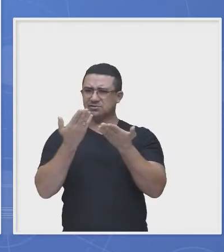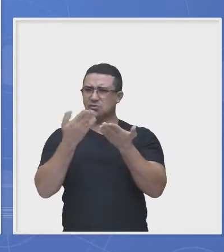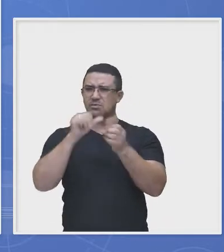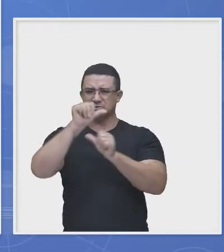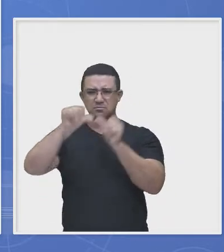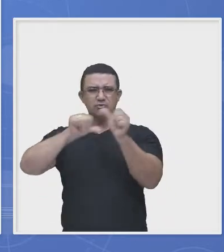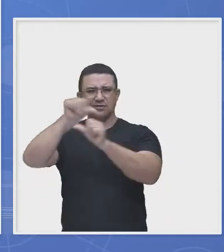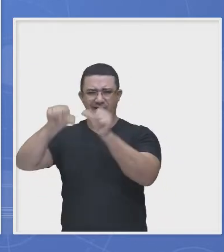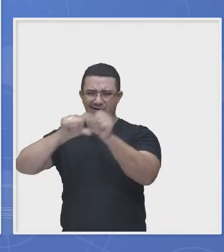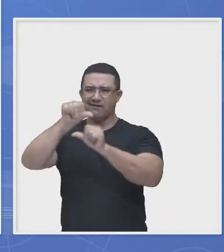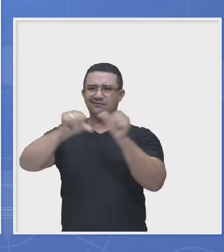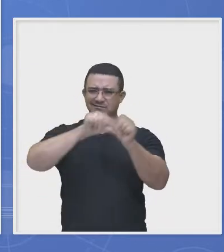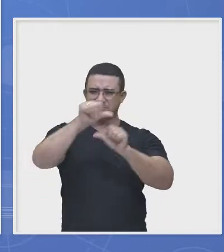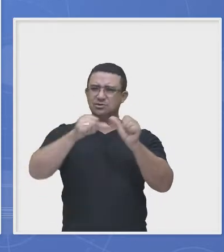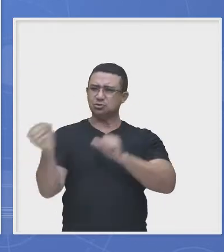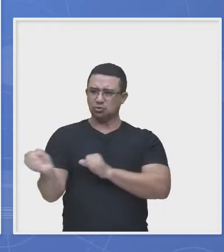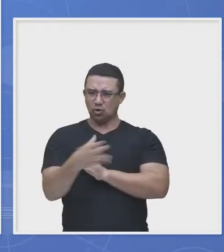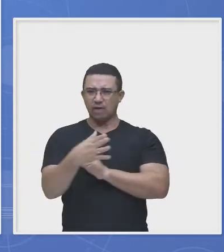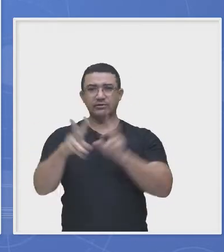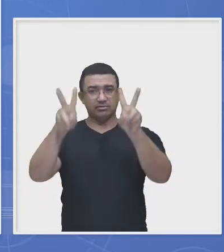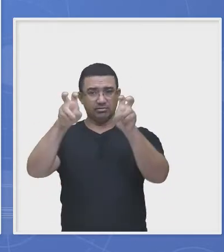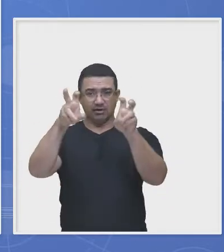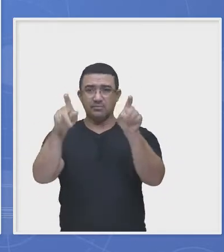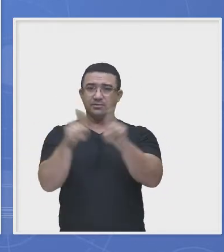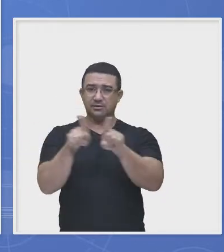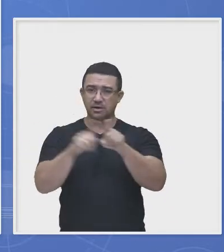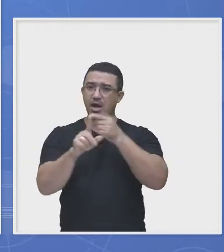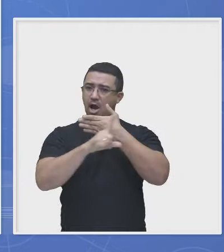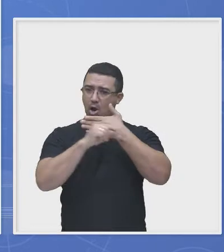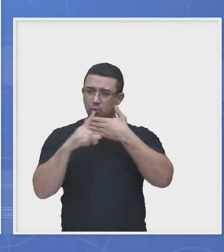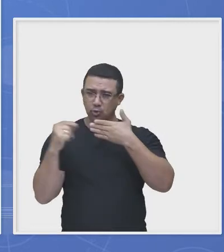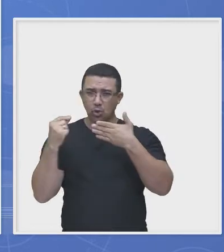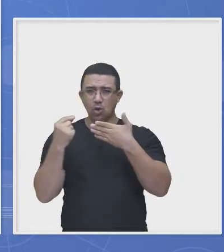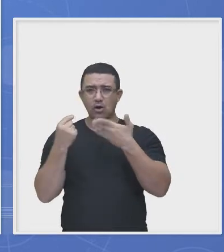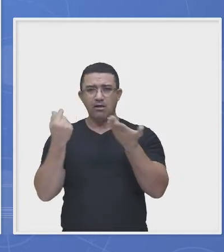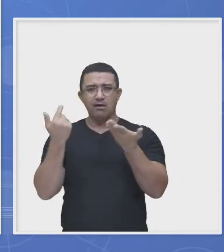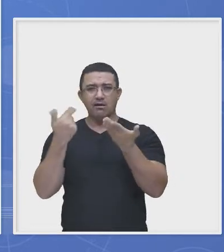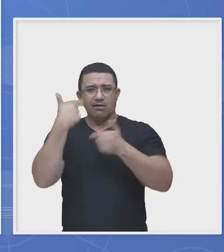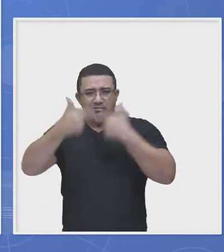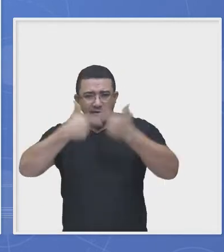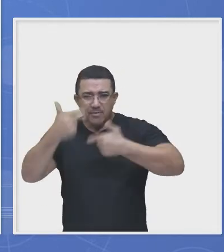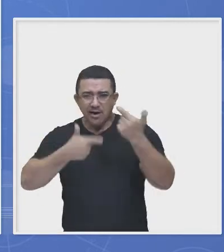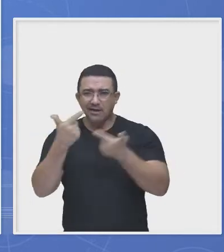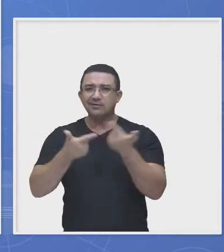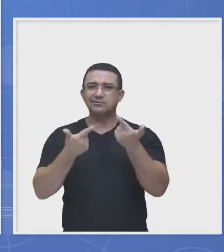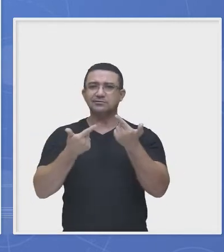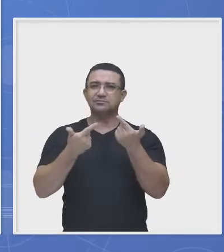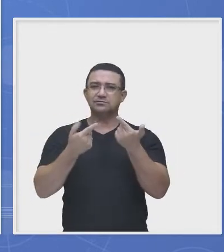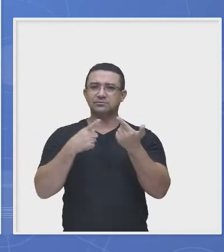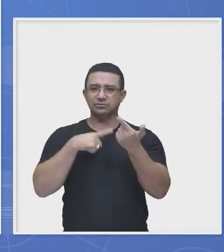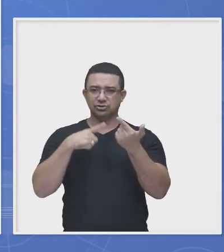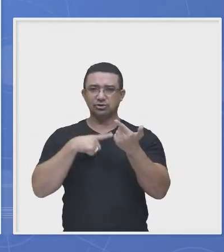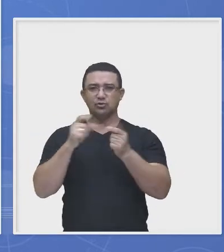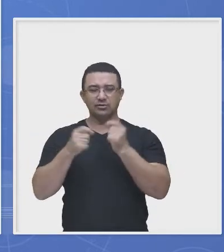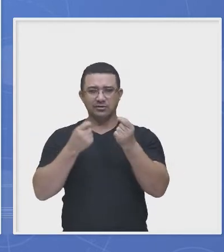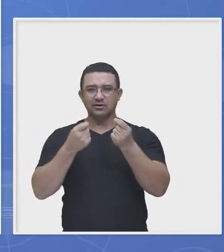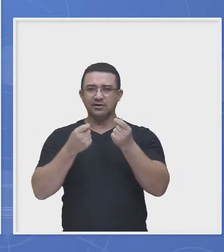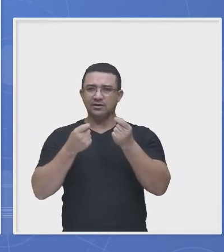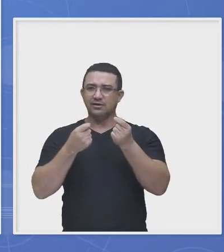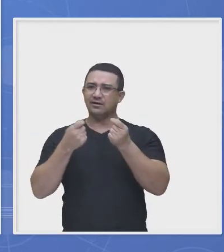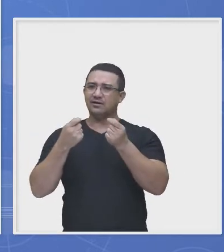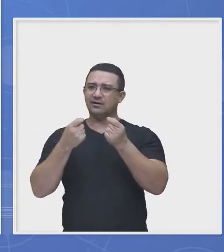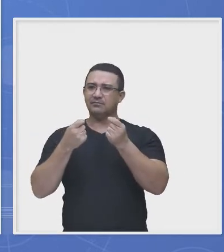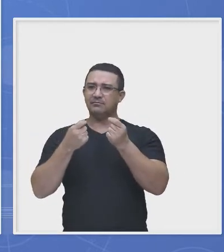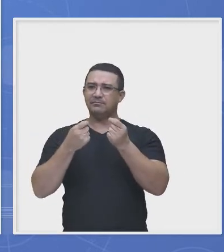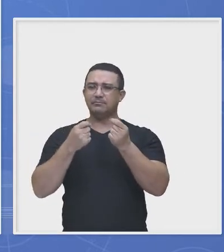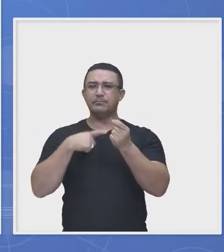inovação estilística ou temática. Os autores e obras desse momento estão no meio do caminho, possuíam traços de tradicionalismo na